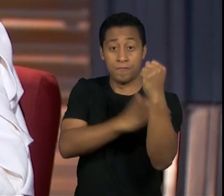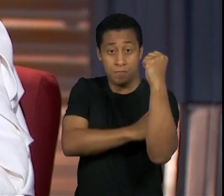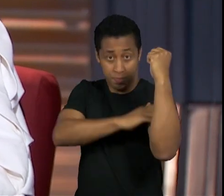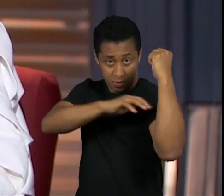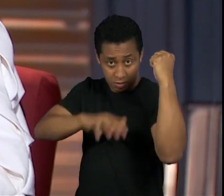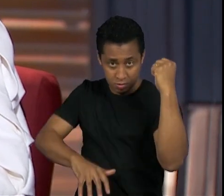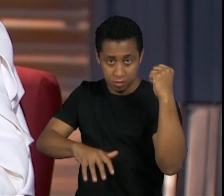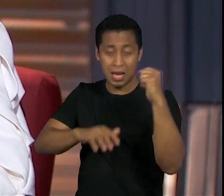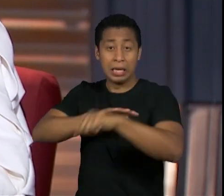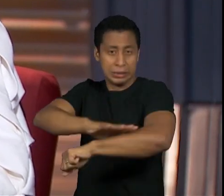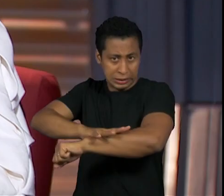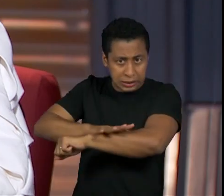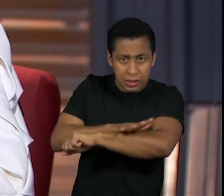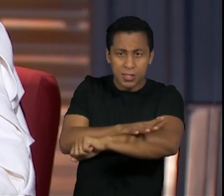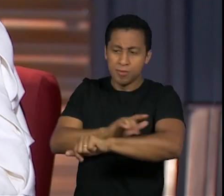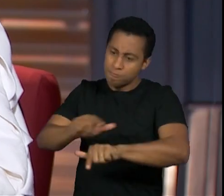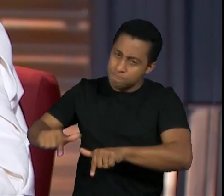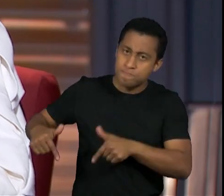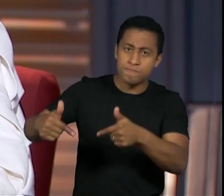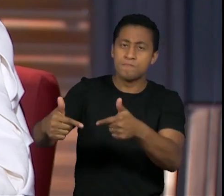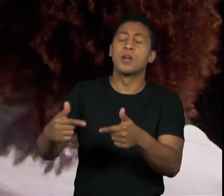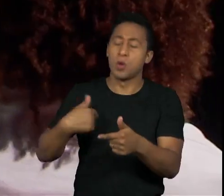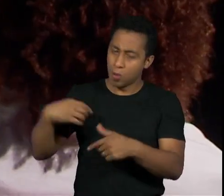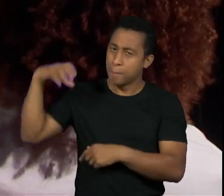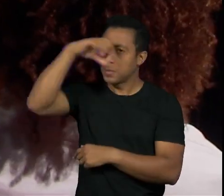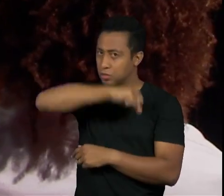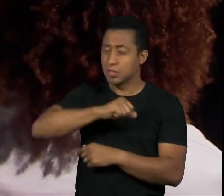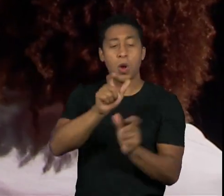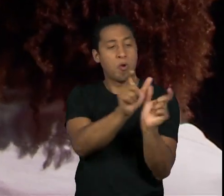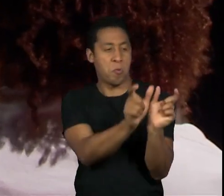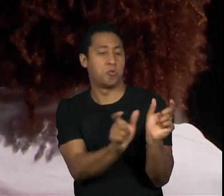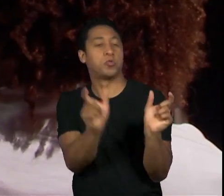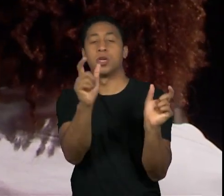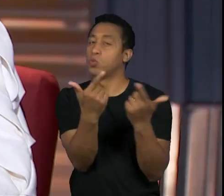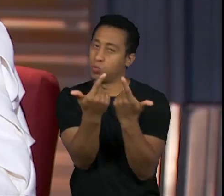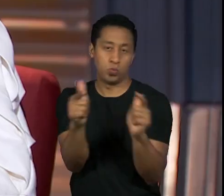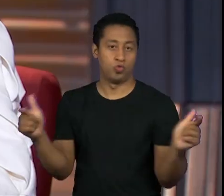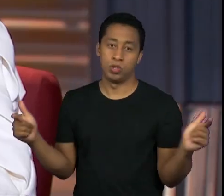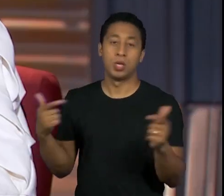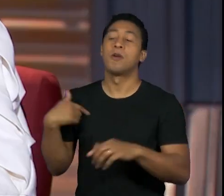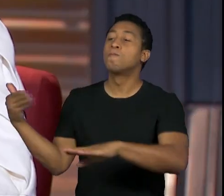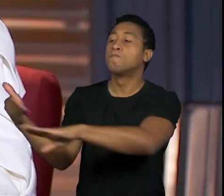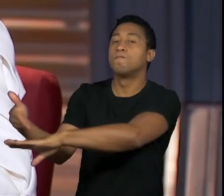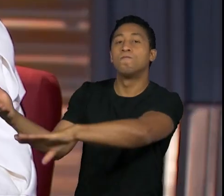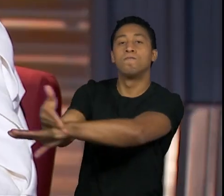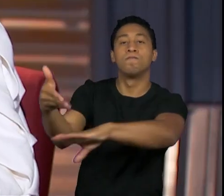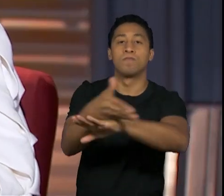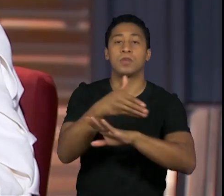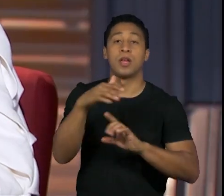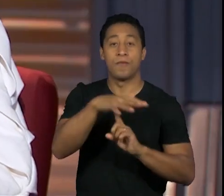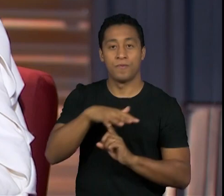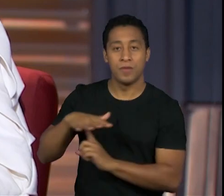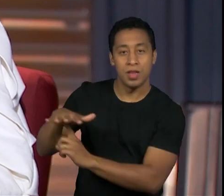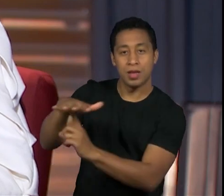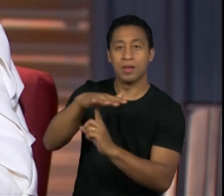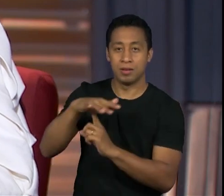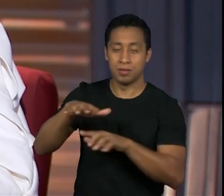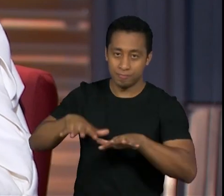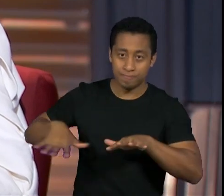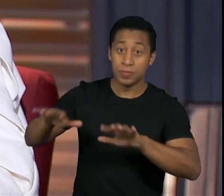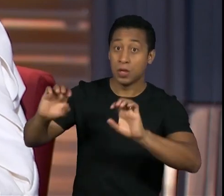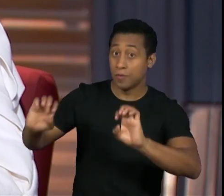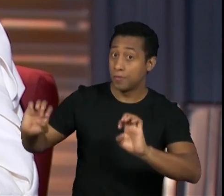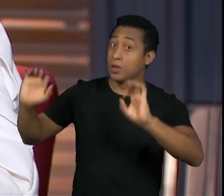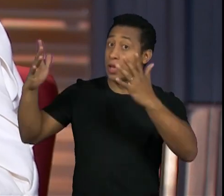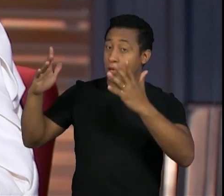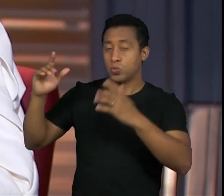desses rótulos ou conceitos na prática. Na prática mesmo. Desde a ida nas feiras livres, né, os eventos de